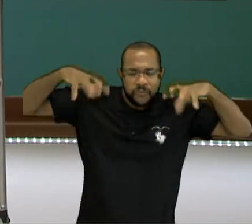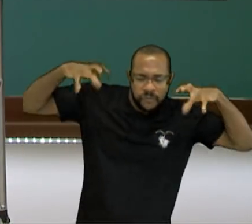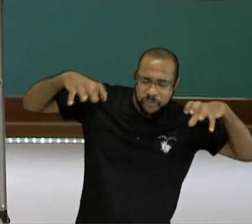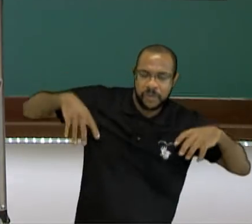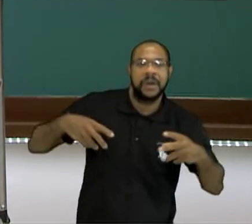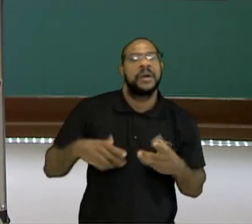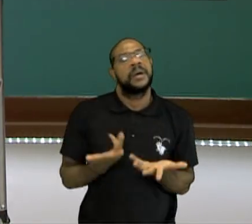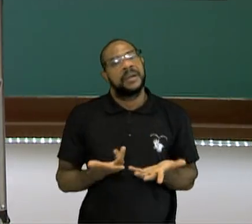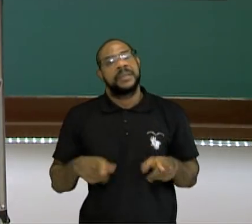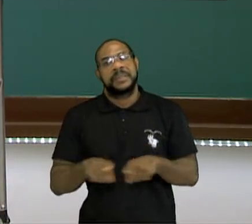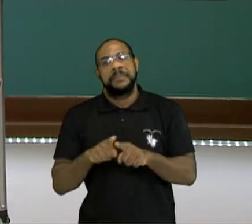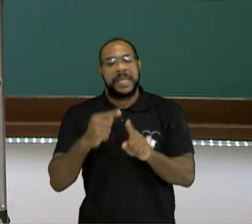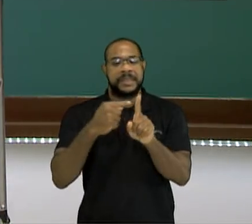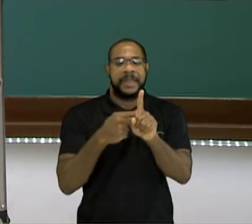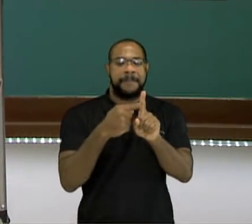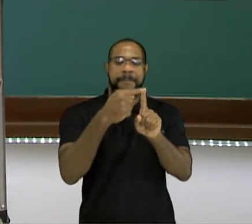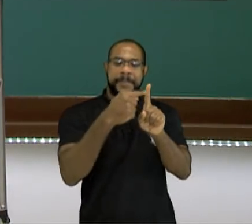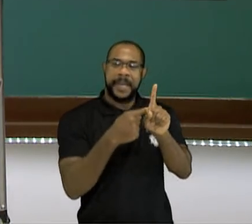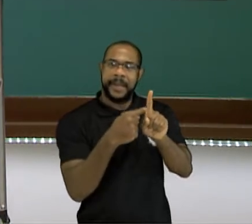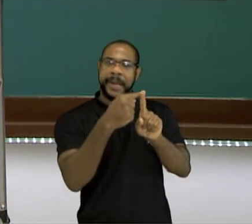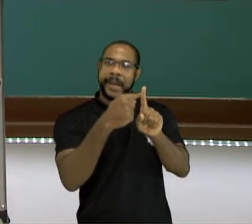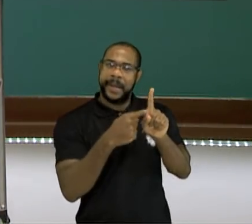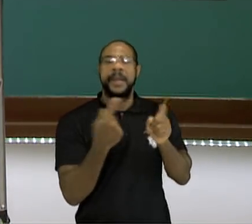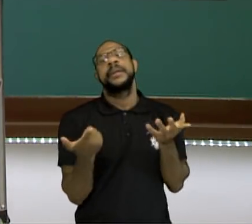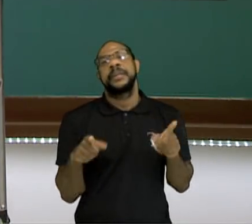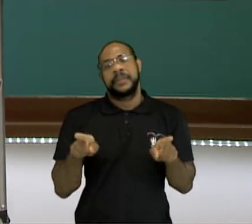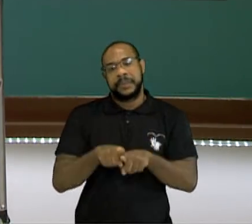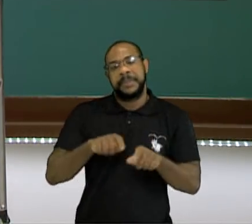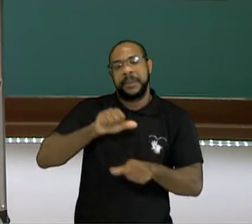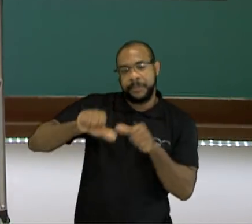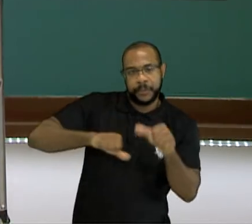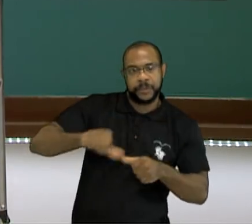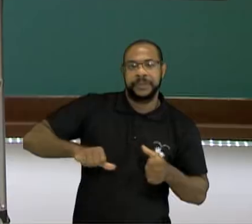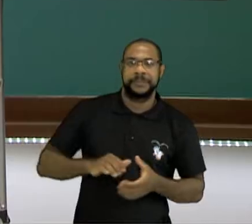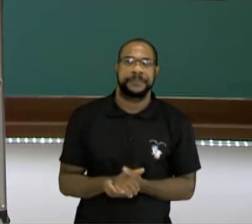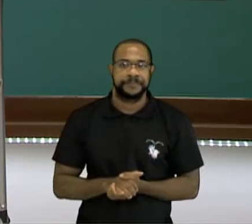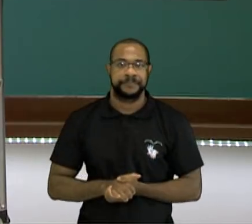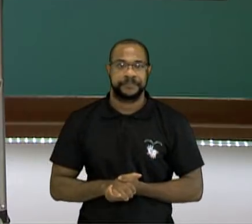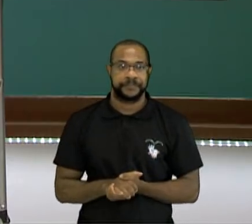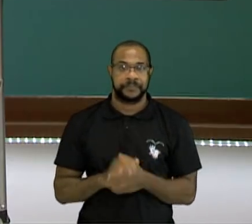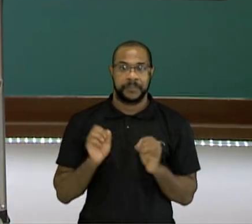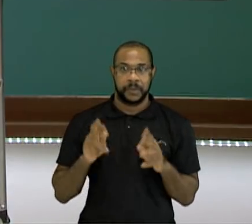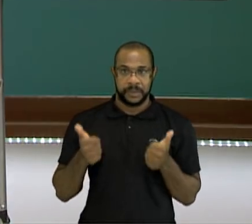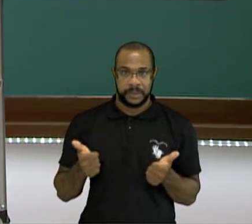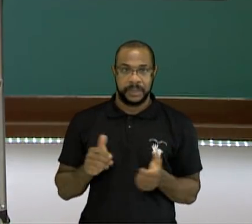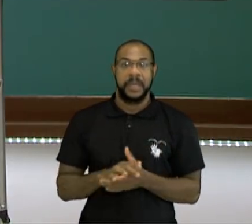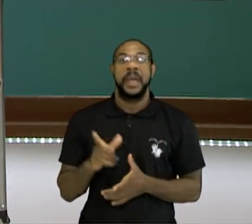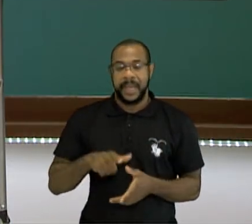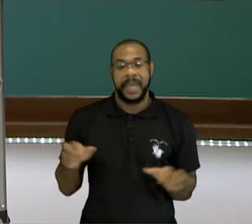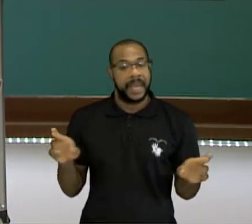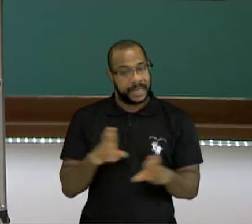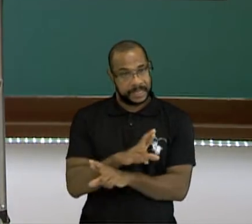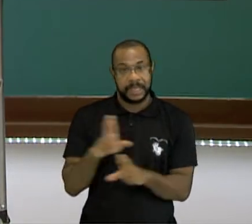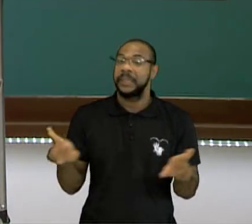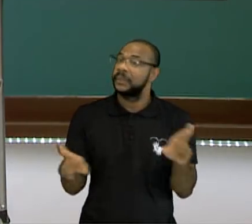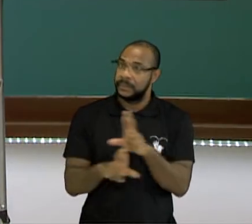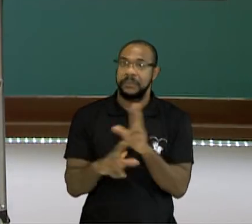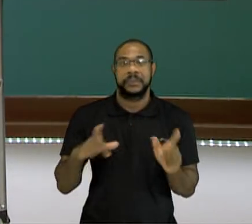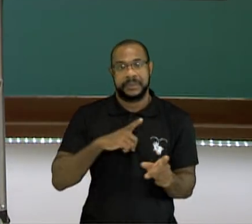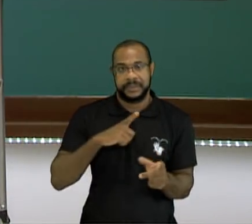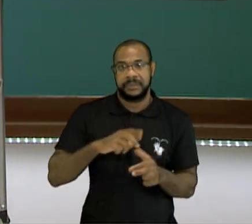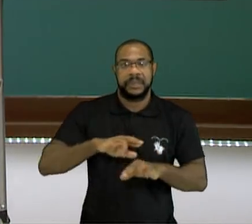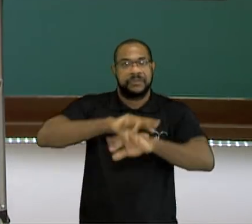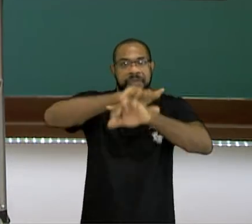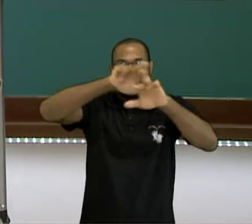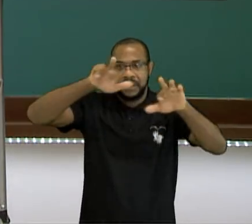fazer com que as paisagens naturais também se alterem, também se modifiquem, certo? Então é essa a relação das zonas térmicas com a